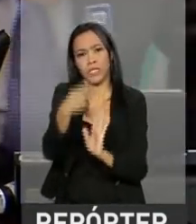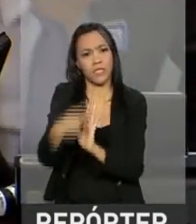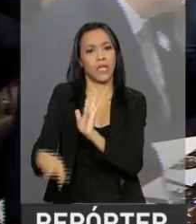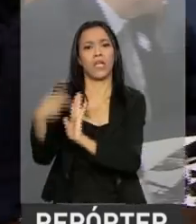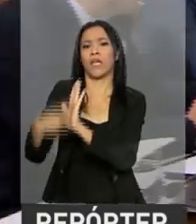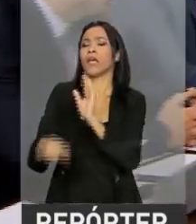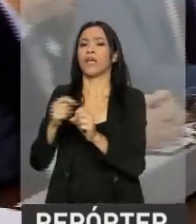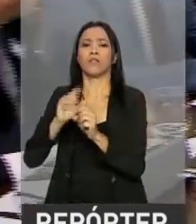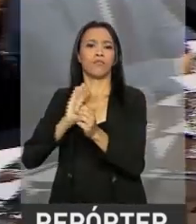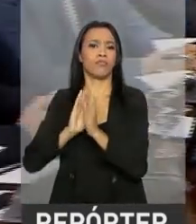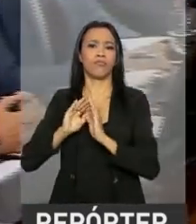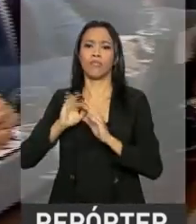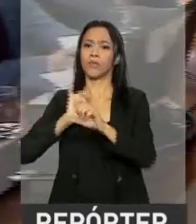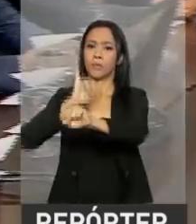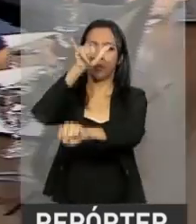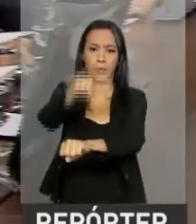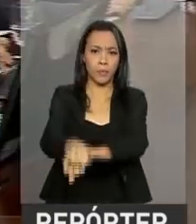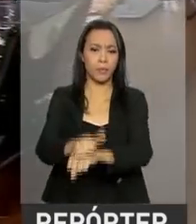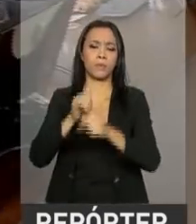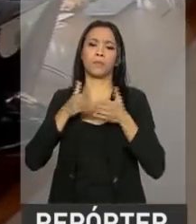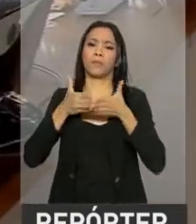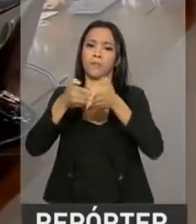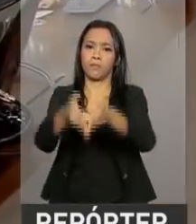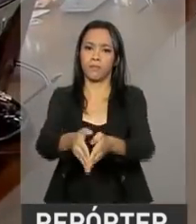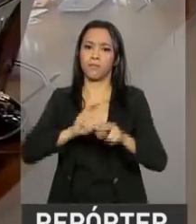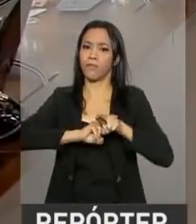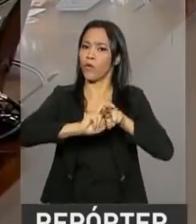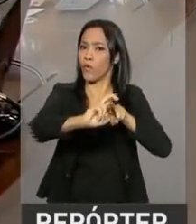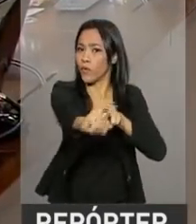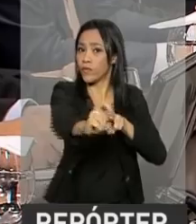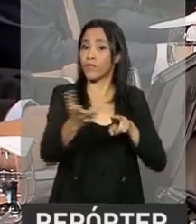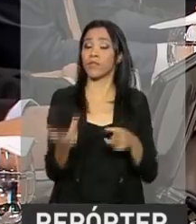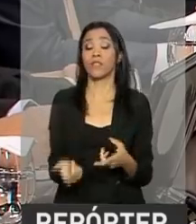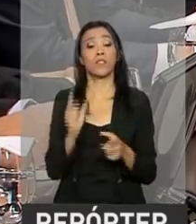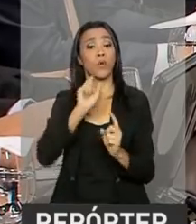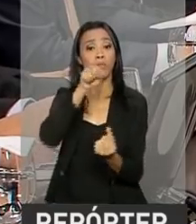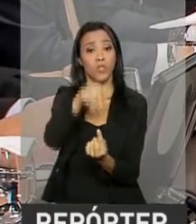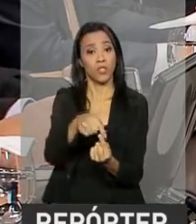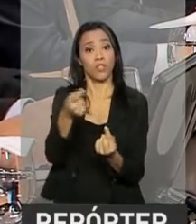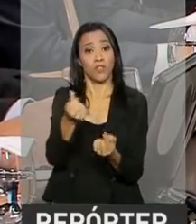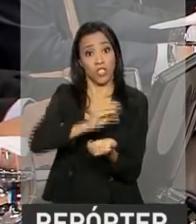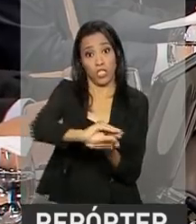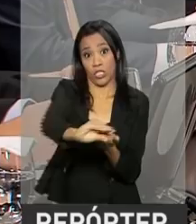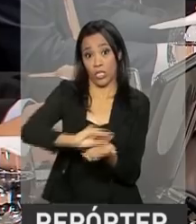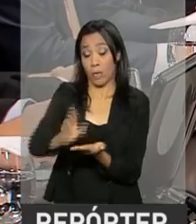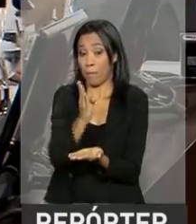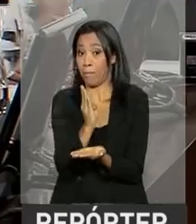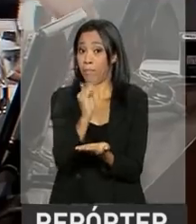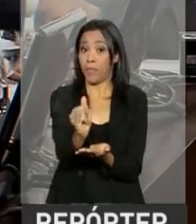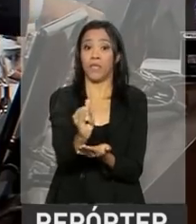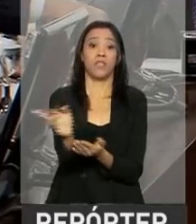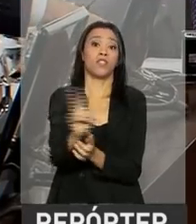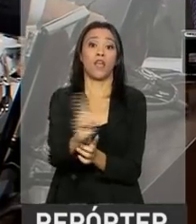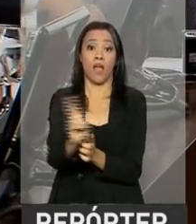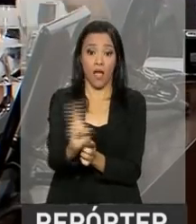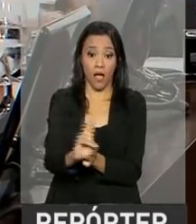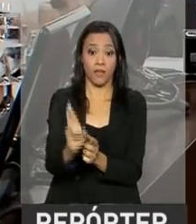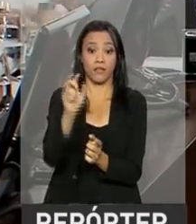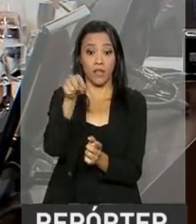de portos, aeroportos, rodovias e ferrovias com possibilidades de investimentos de bilhões de reais.